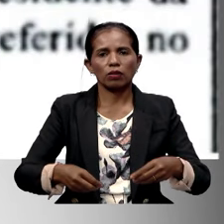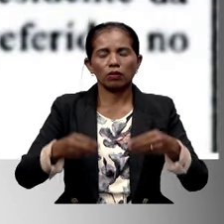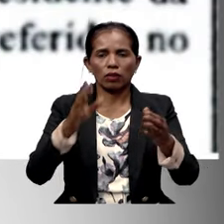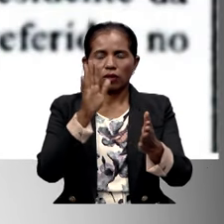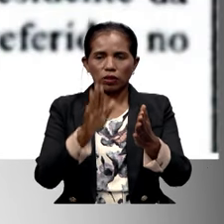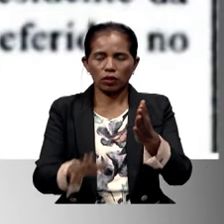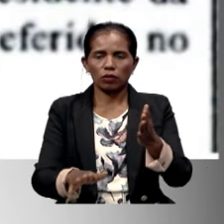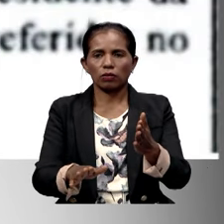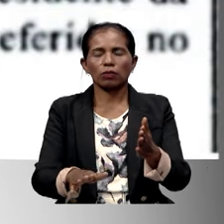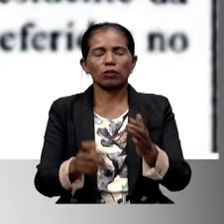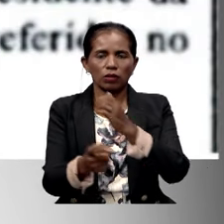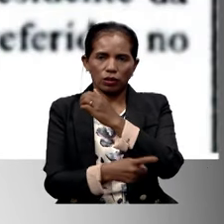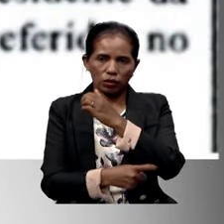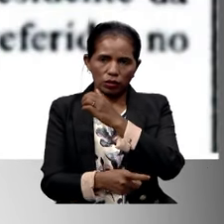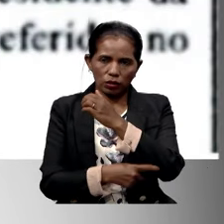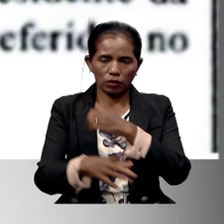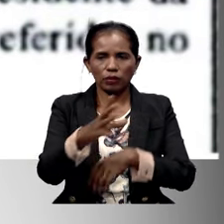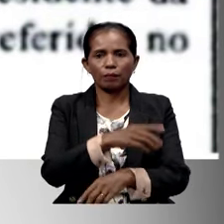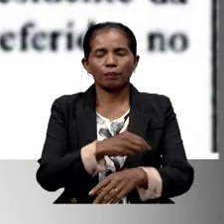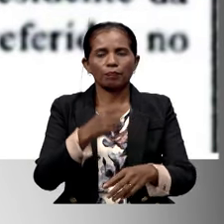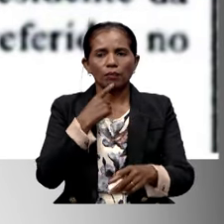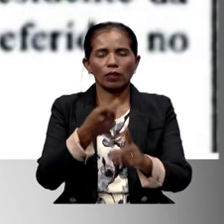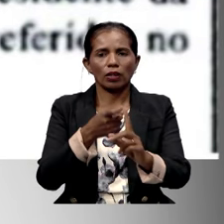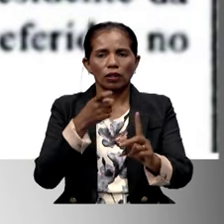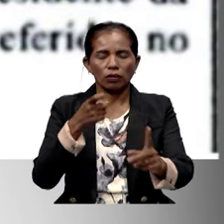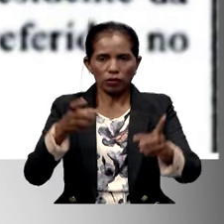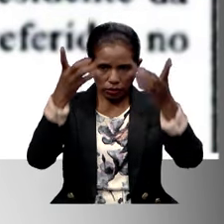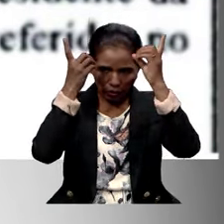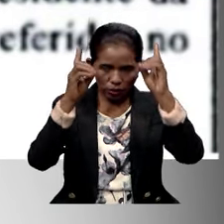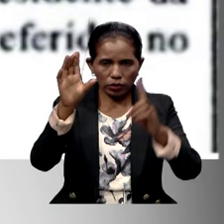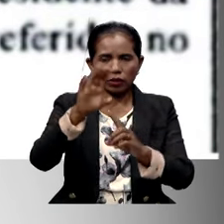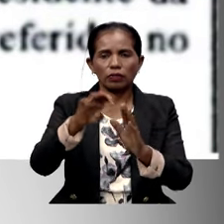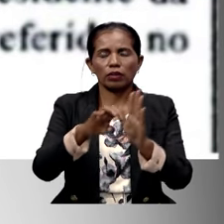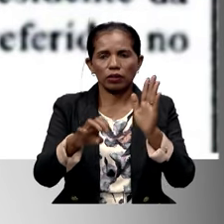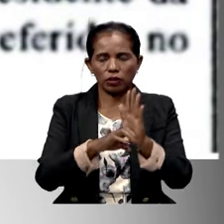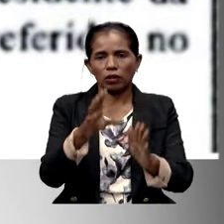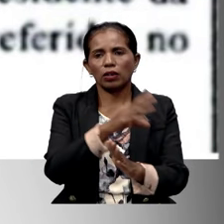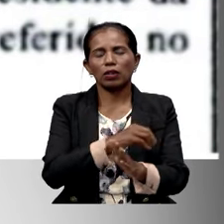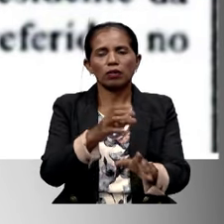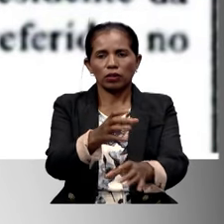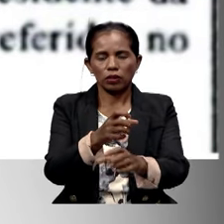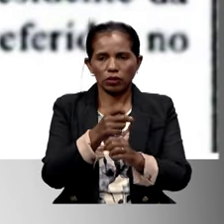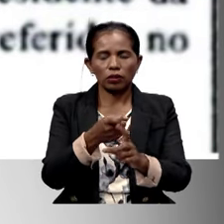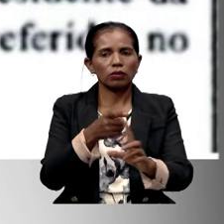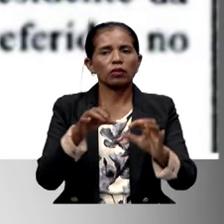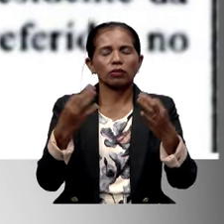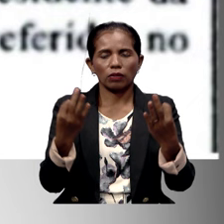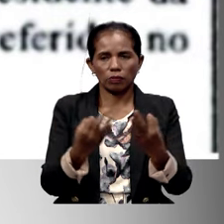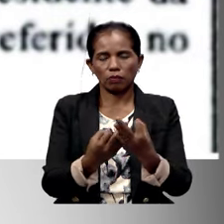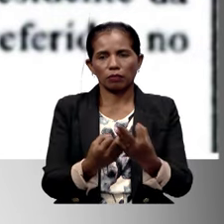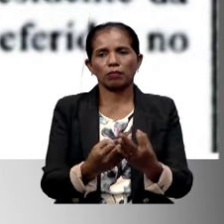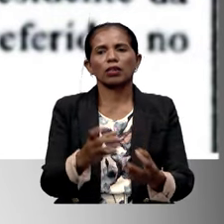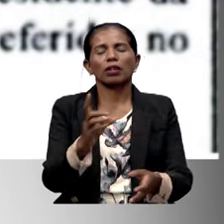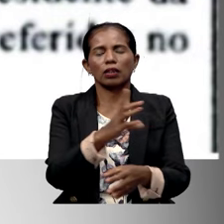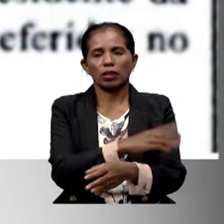no indultu inisia oficiosamento husi decisão chefe estado ou nomos simu requerimento husi família dador no